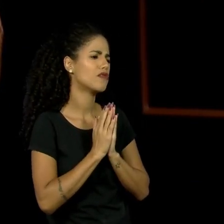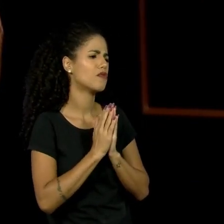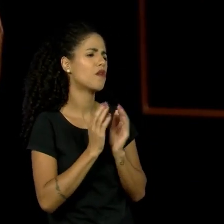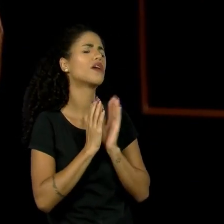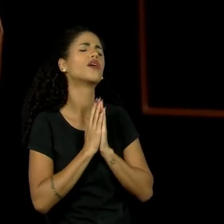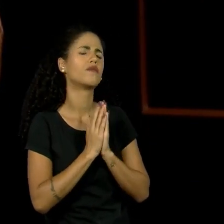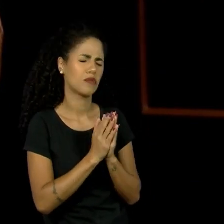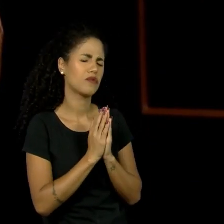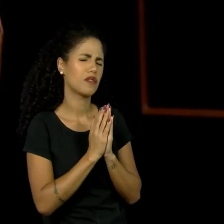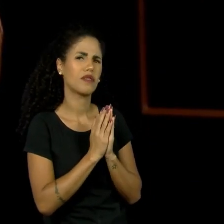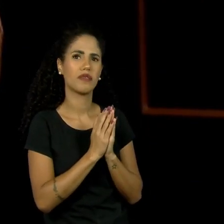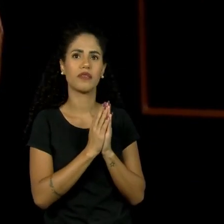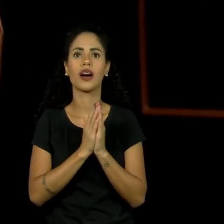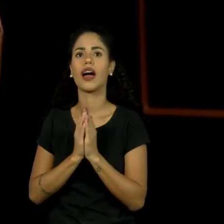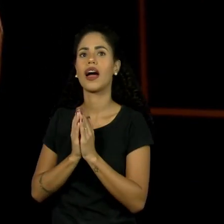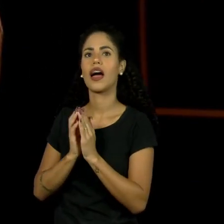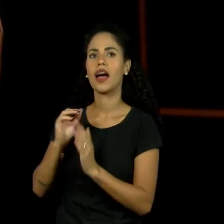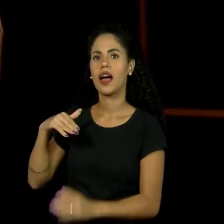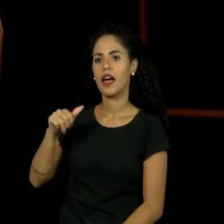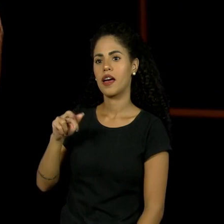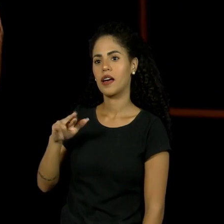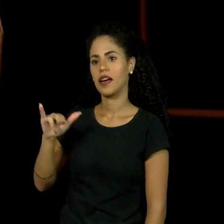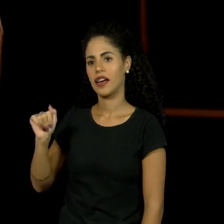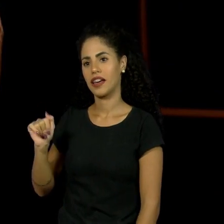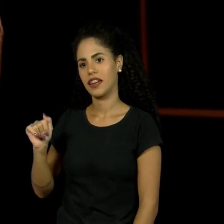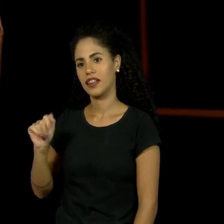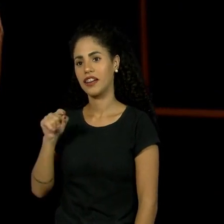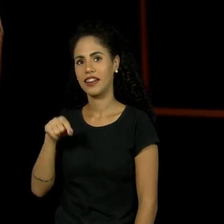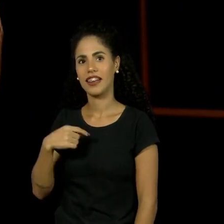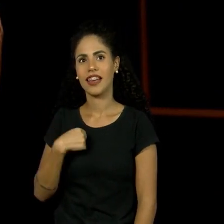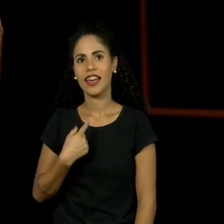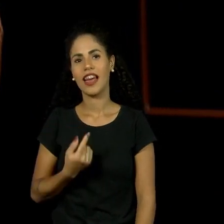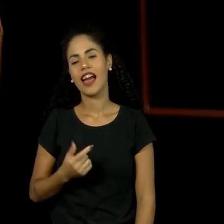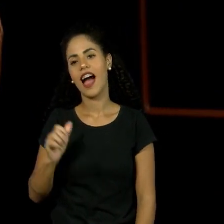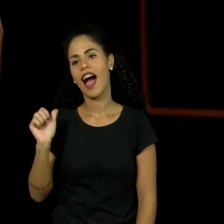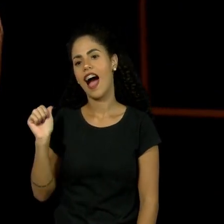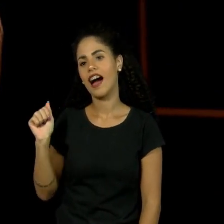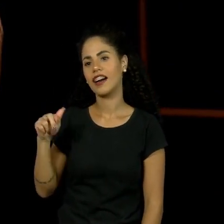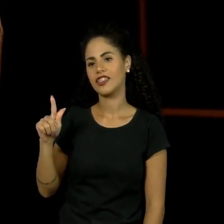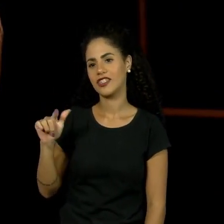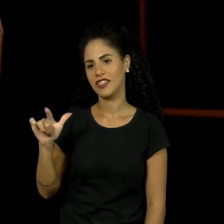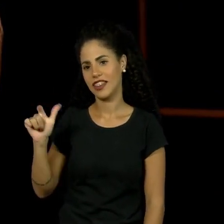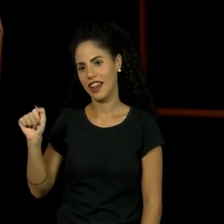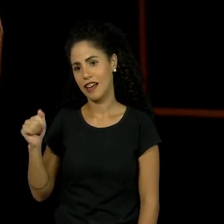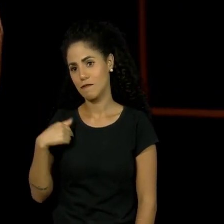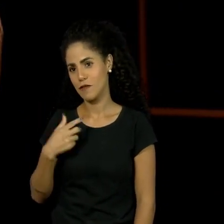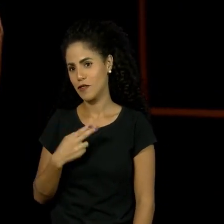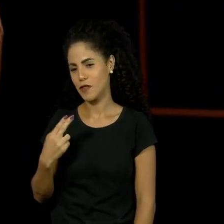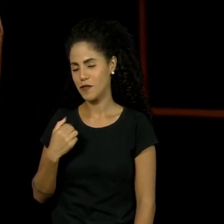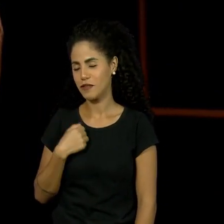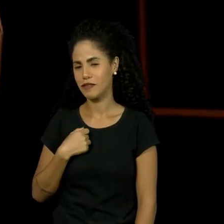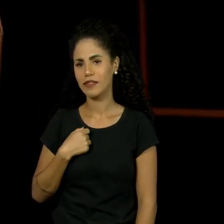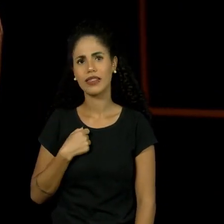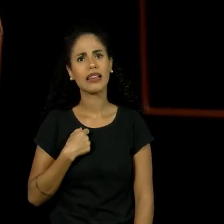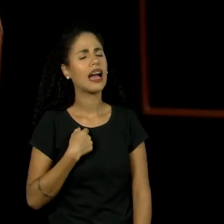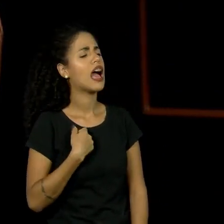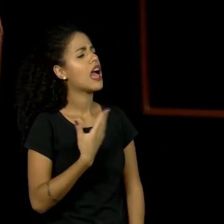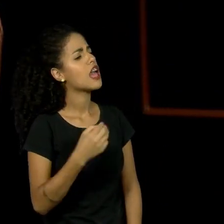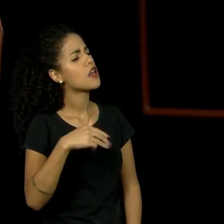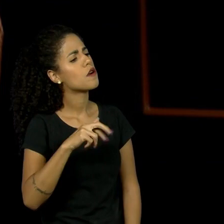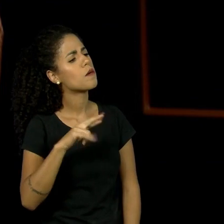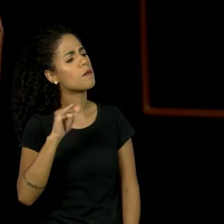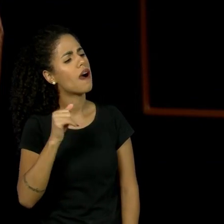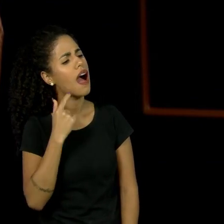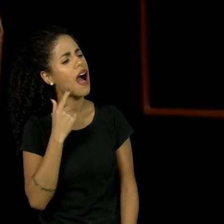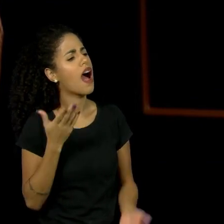Mariângela, porque o meu nome é de batismo, eu só assumi o Badi Assad depois. Mas eu sou a Mariângela, irmã de